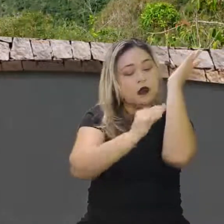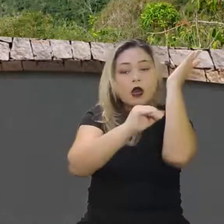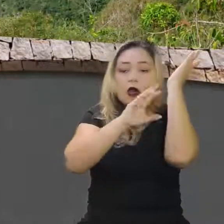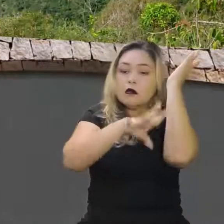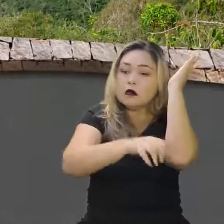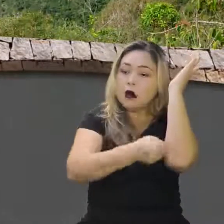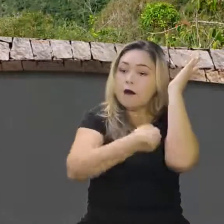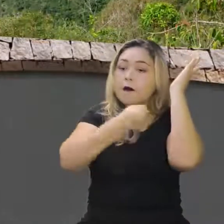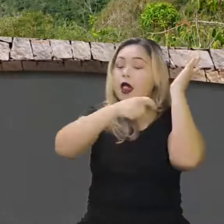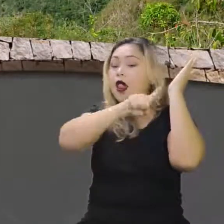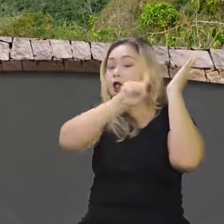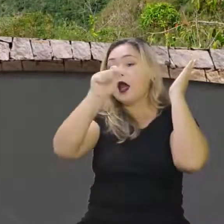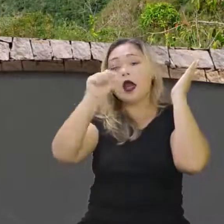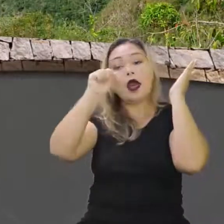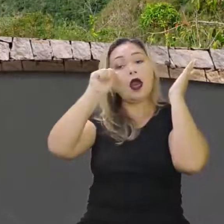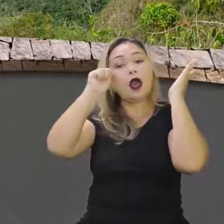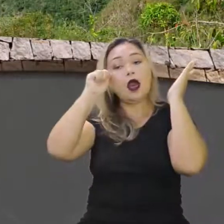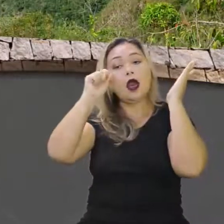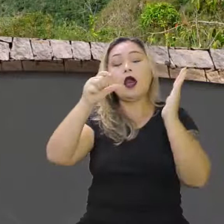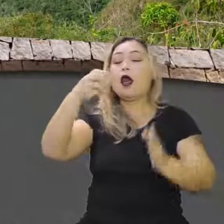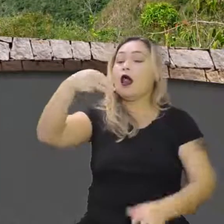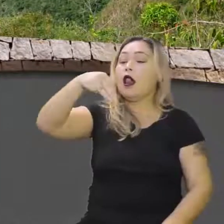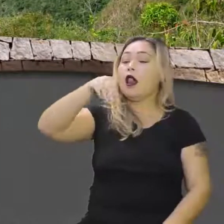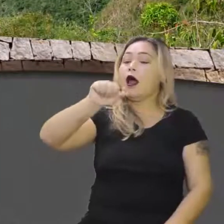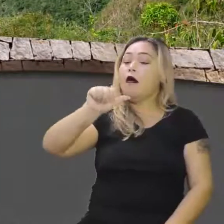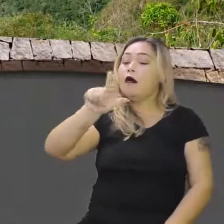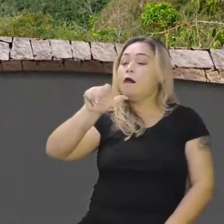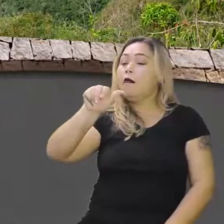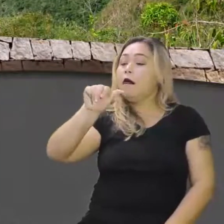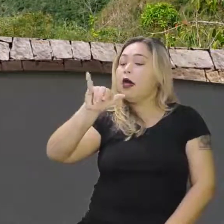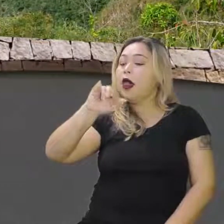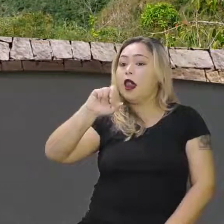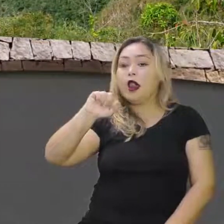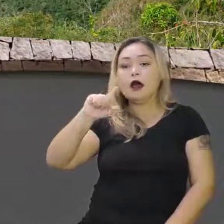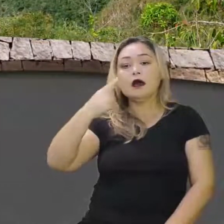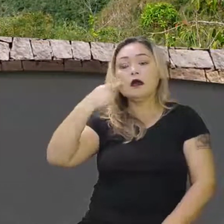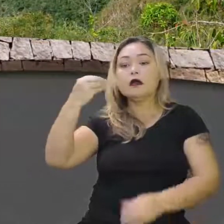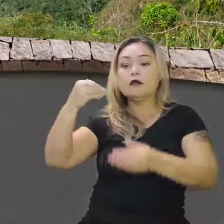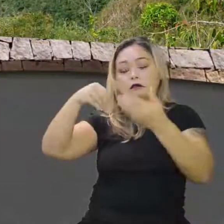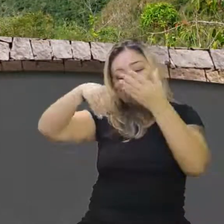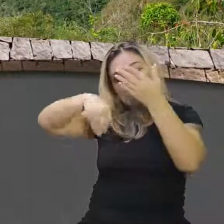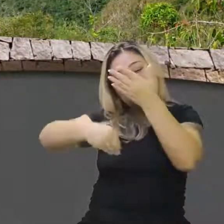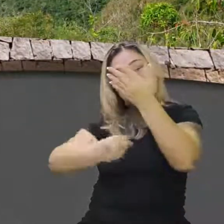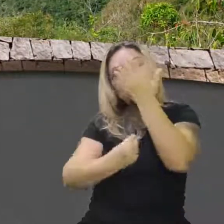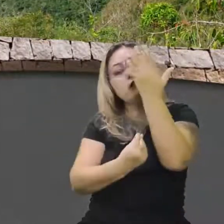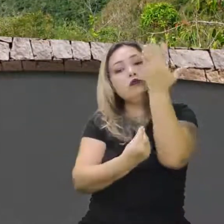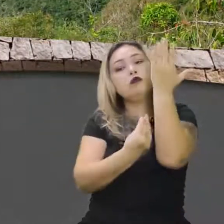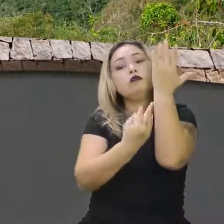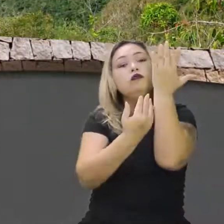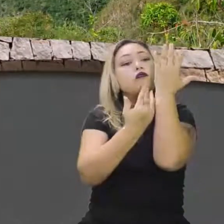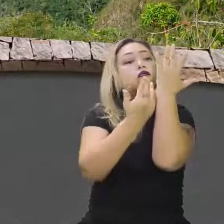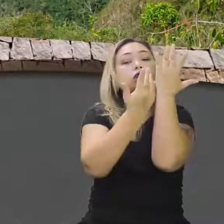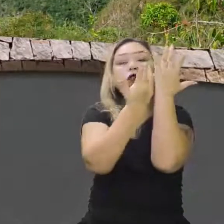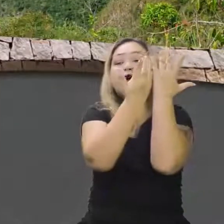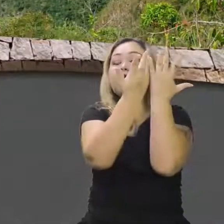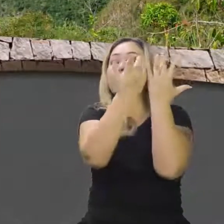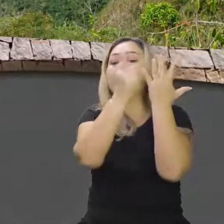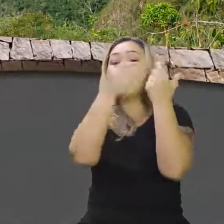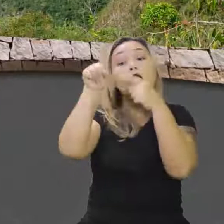a Ásia, na Malásia, e plantaram a semente da seringueira. E lá,